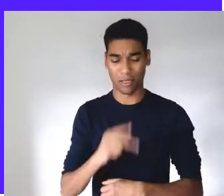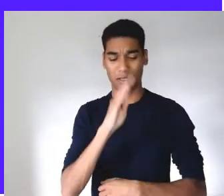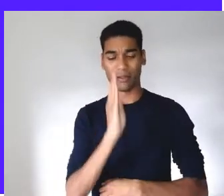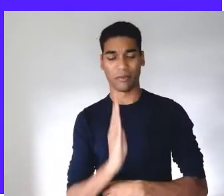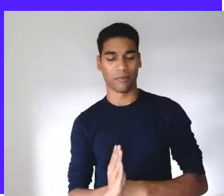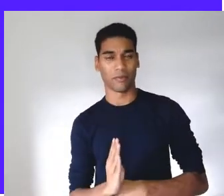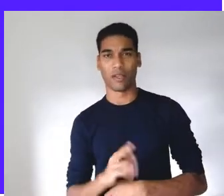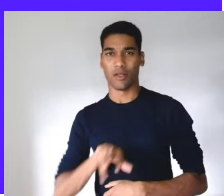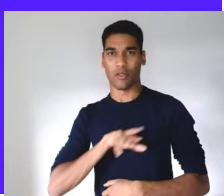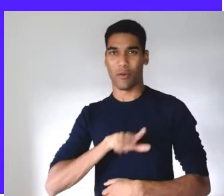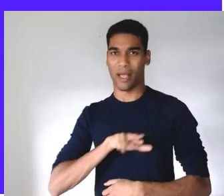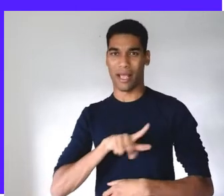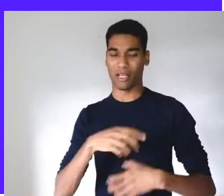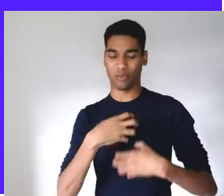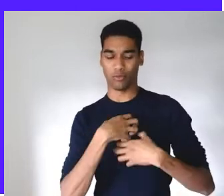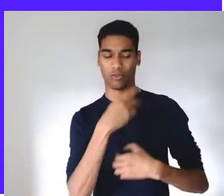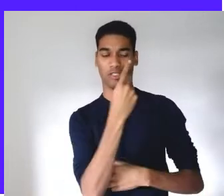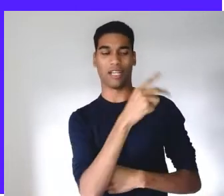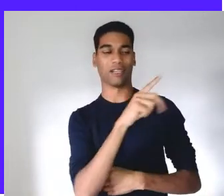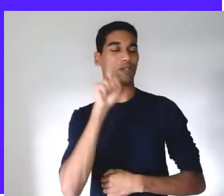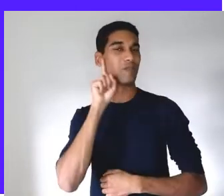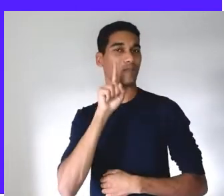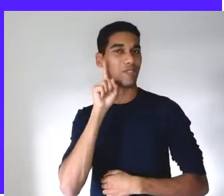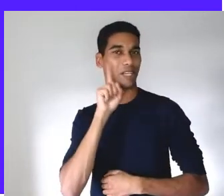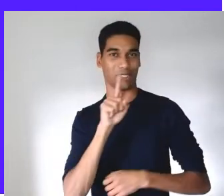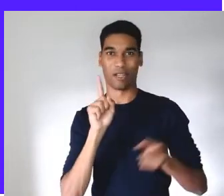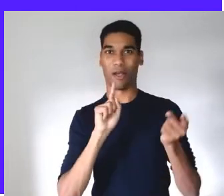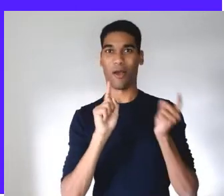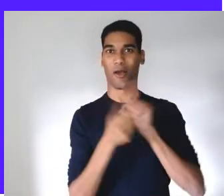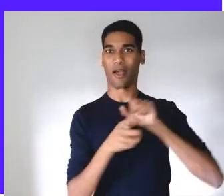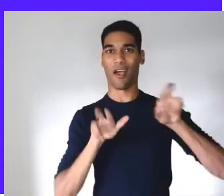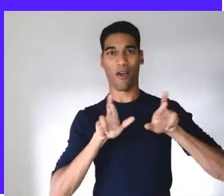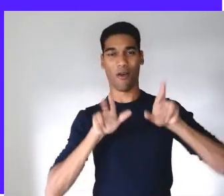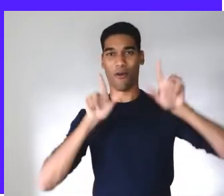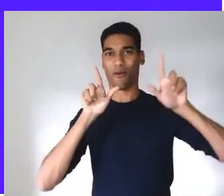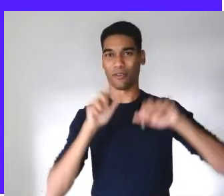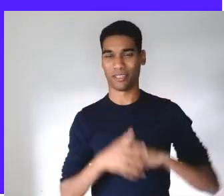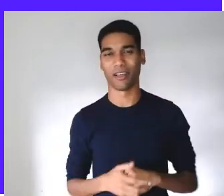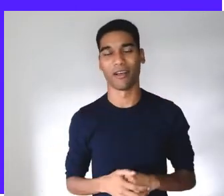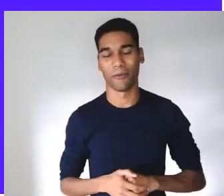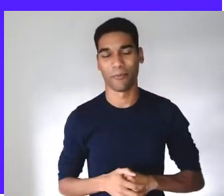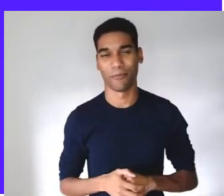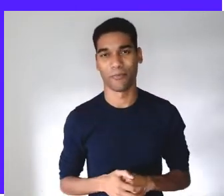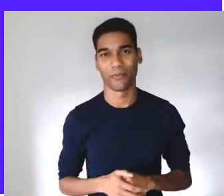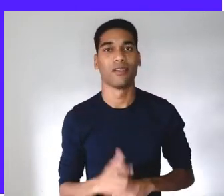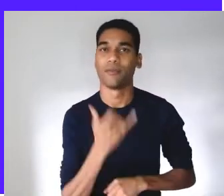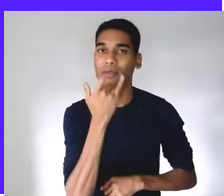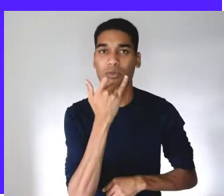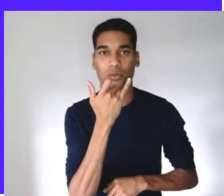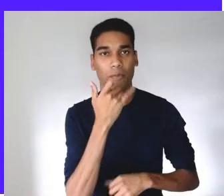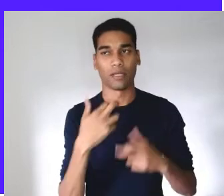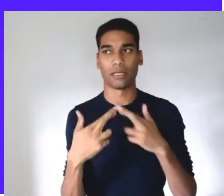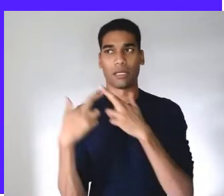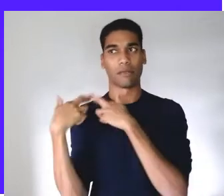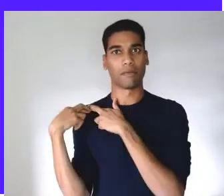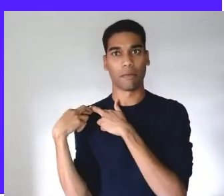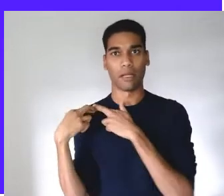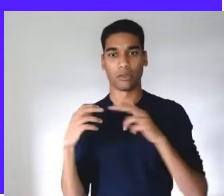o contrário. Mas eu não quero esse fardo para mim. Acho legítimo